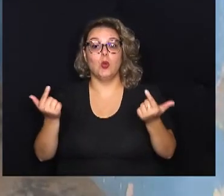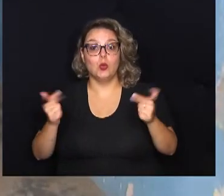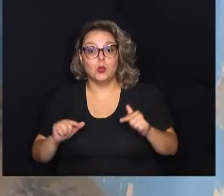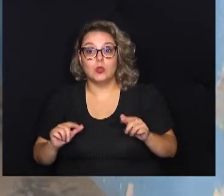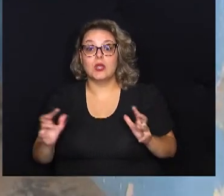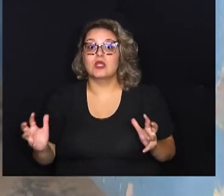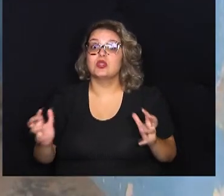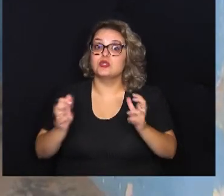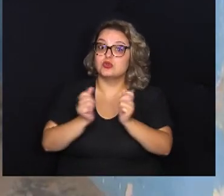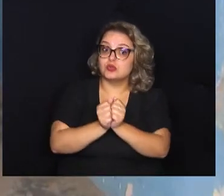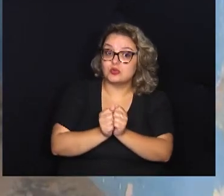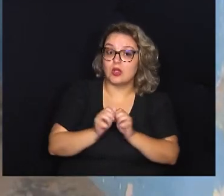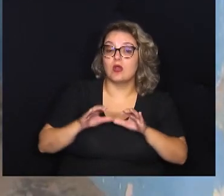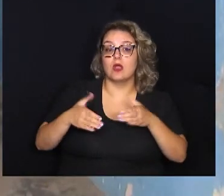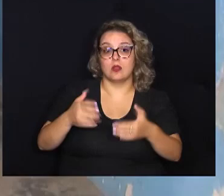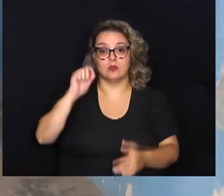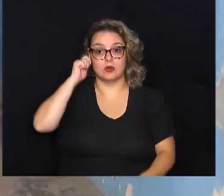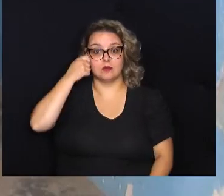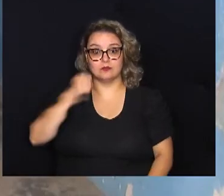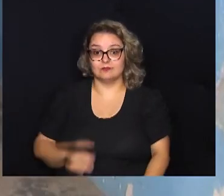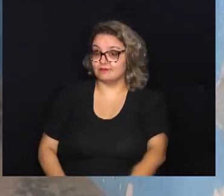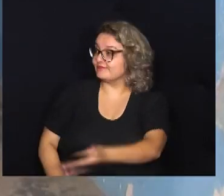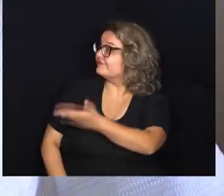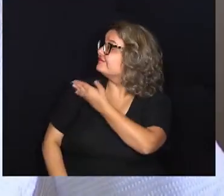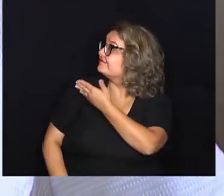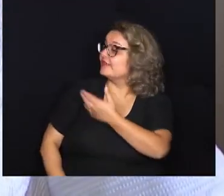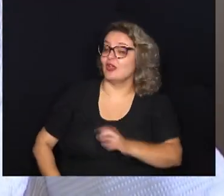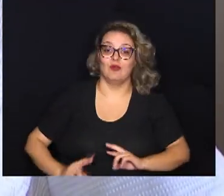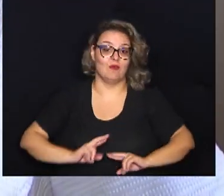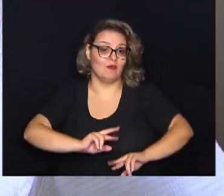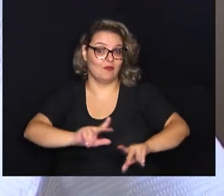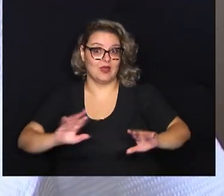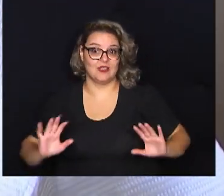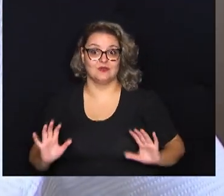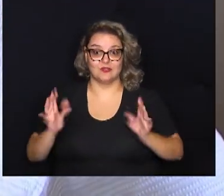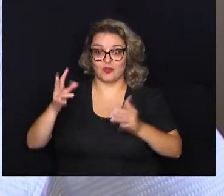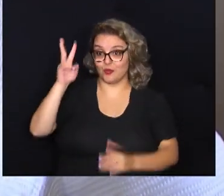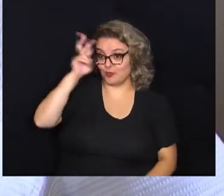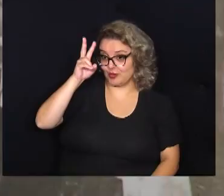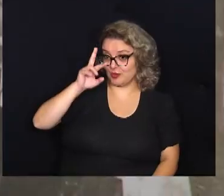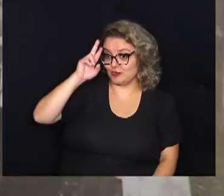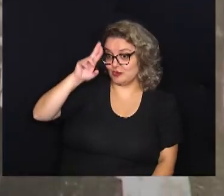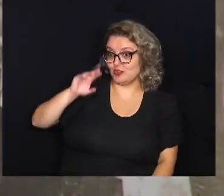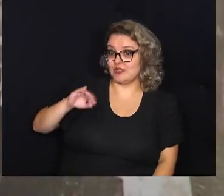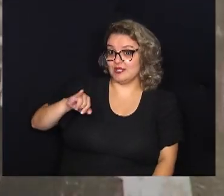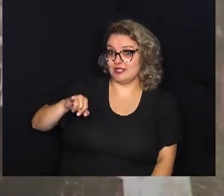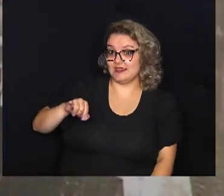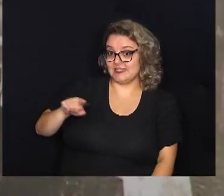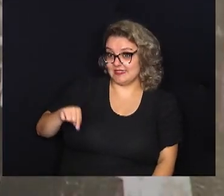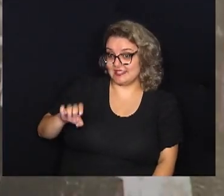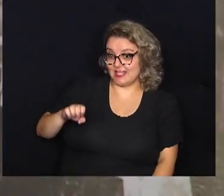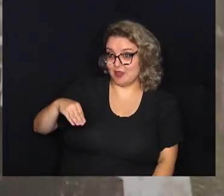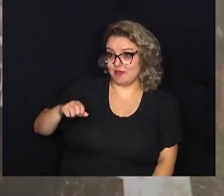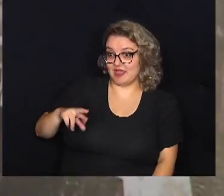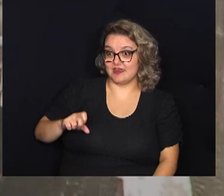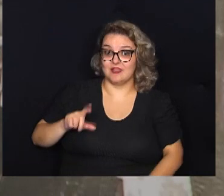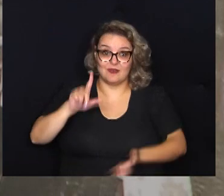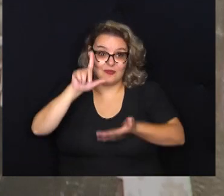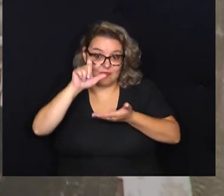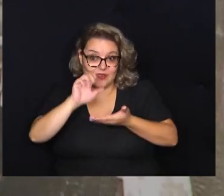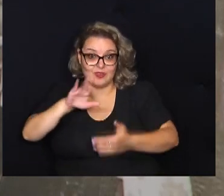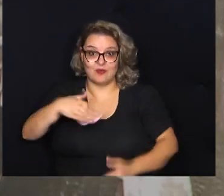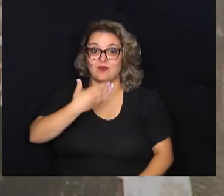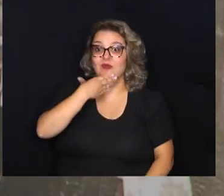reunia a comunidade negra neste palco com muitos eventos, como lembra o senhor Zé Maria, que guarda fotos de quando seu